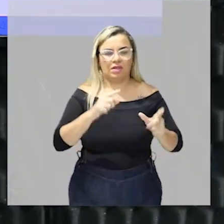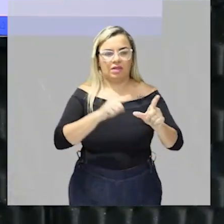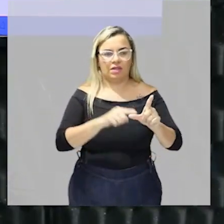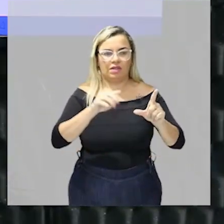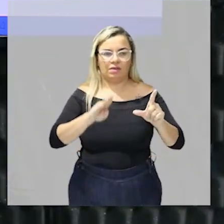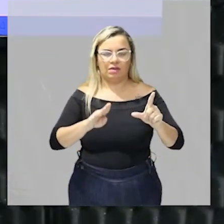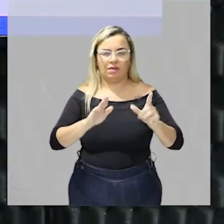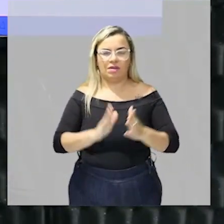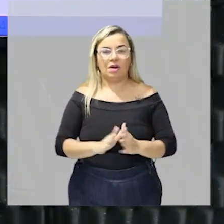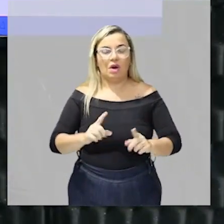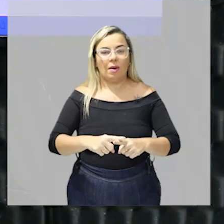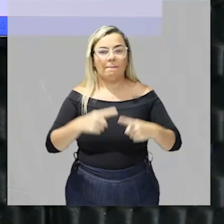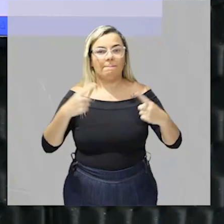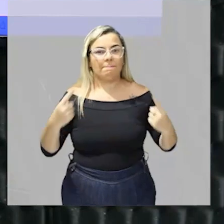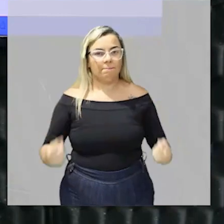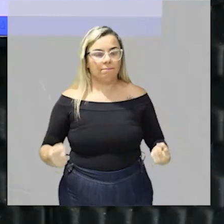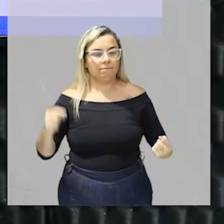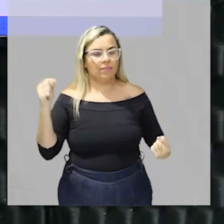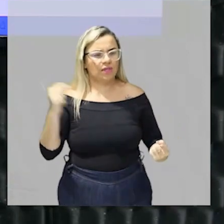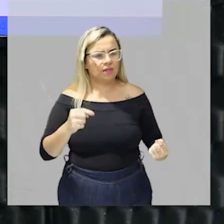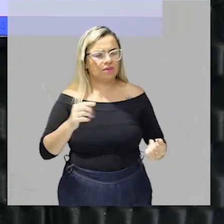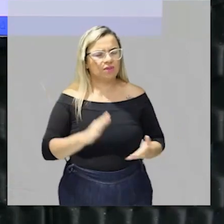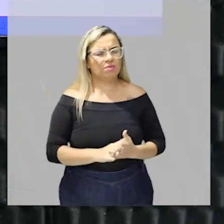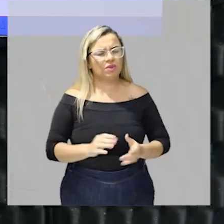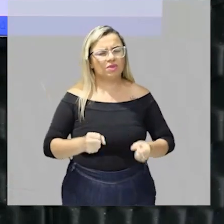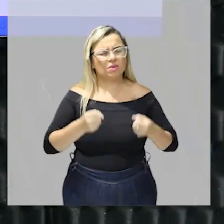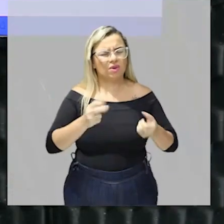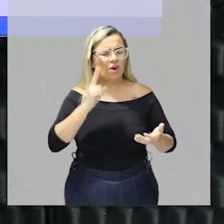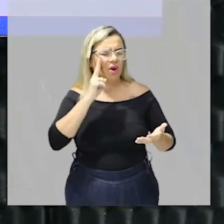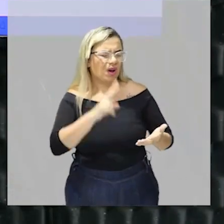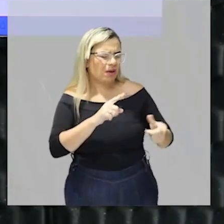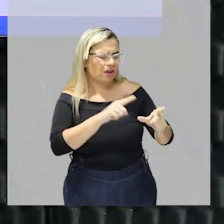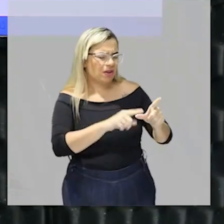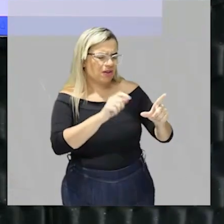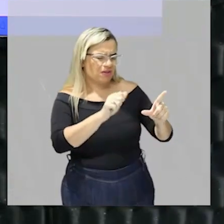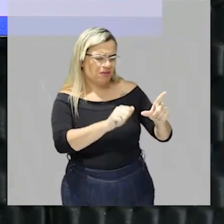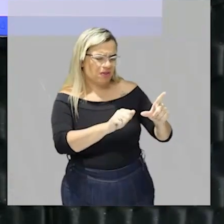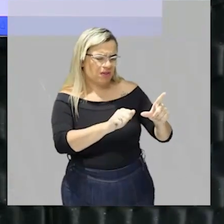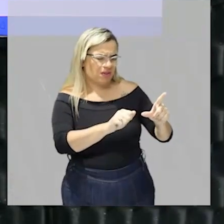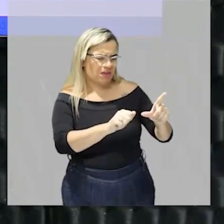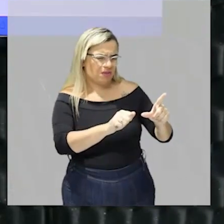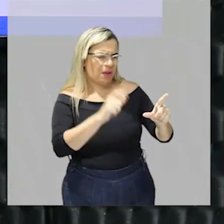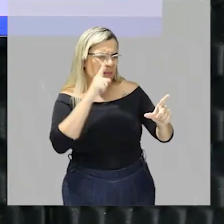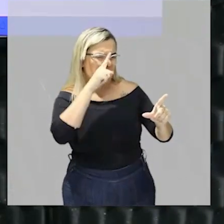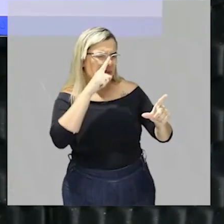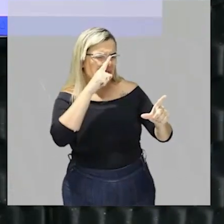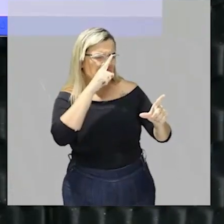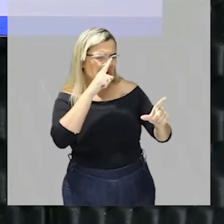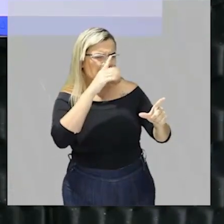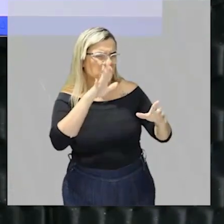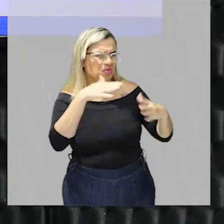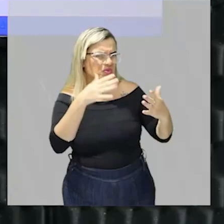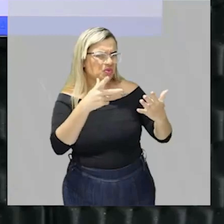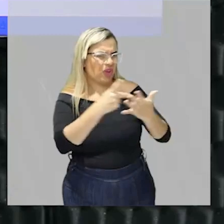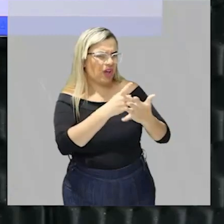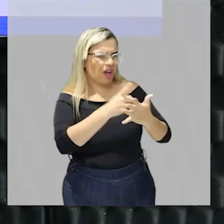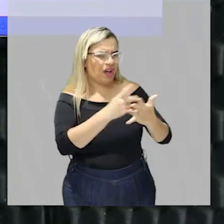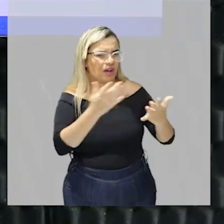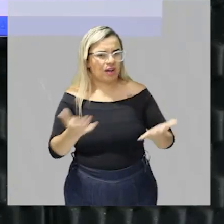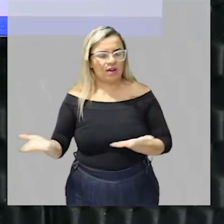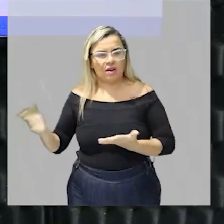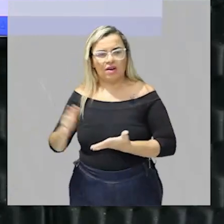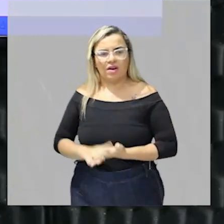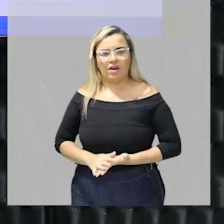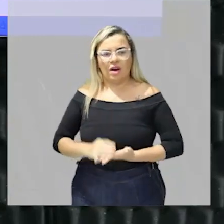letra A, e ver ali. Isso não é um distrator um pouco perigoso, Jereba? Vamos ver. Apoiava o